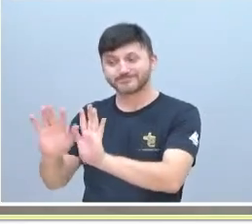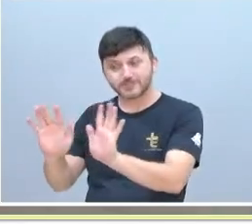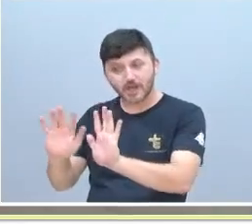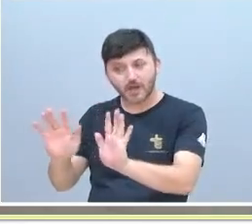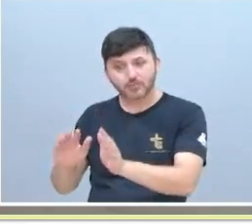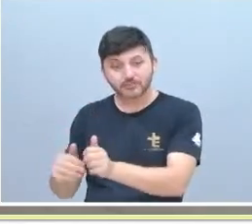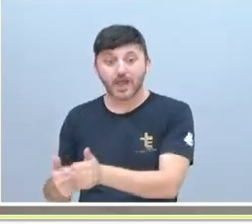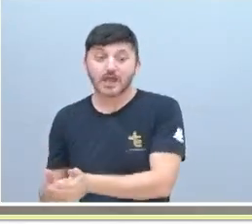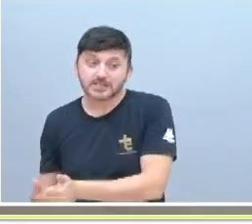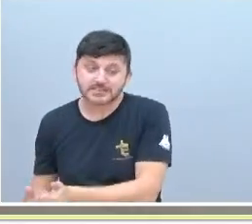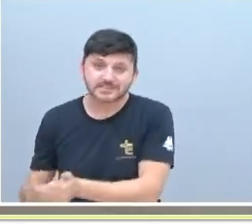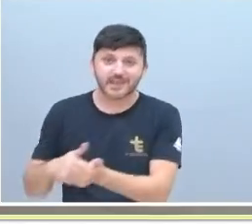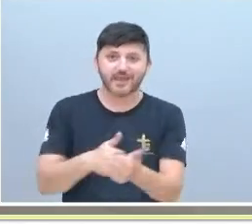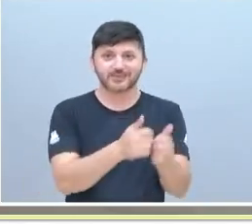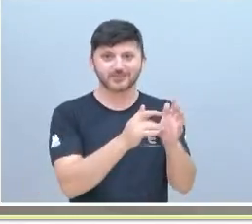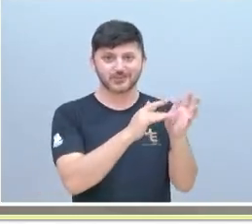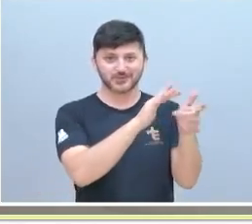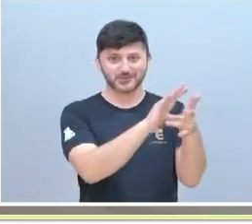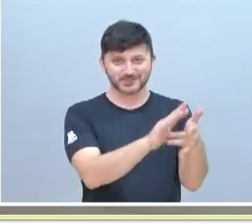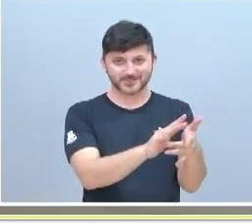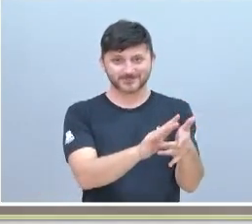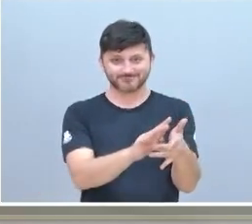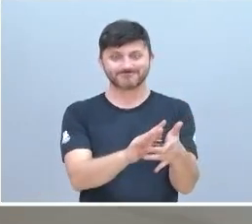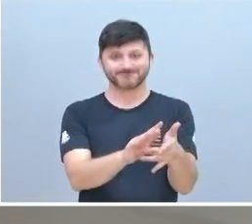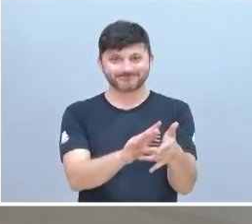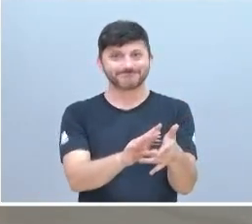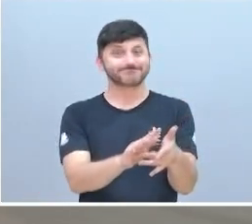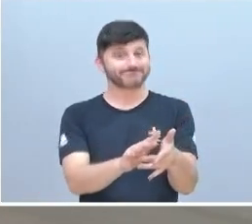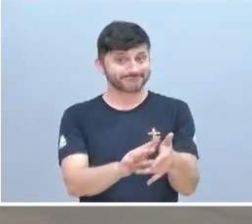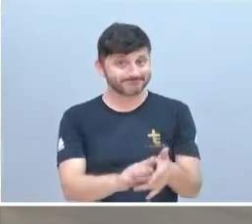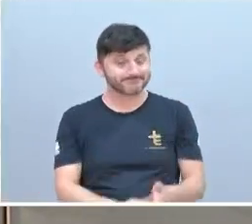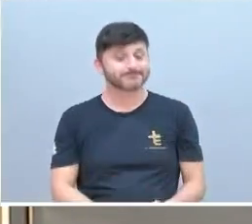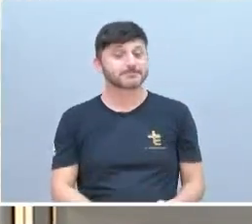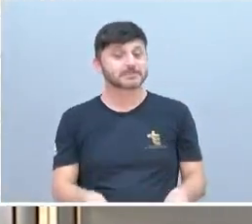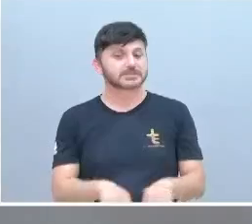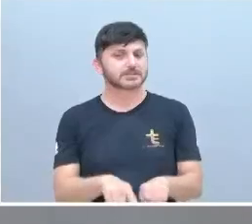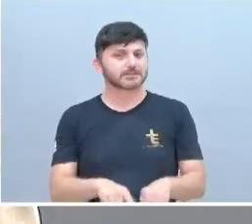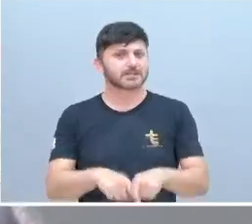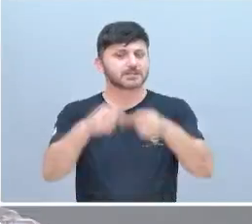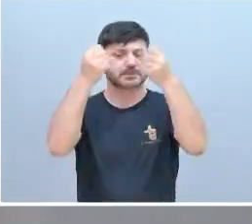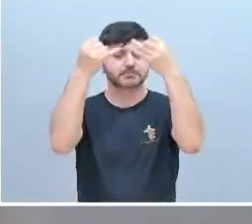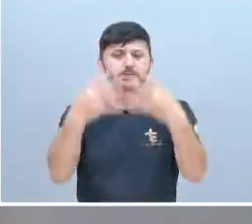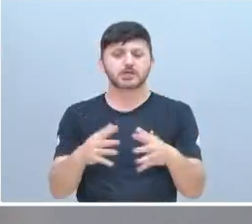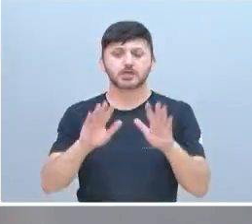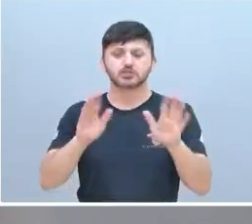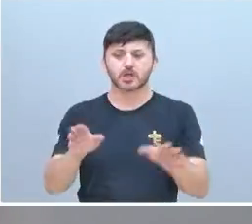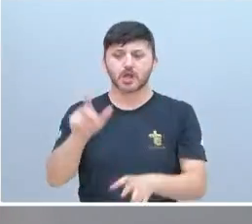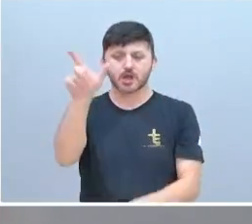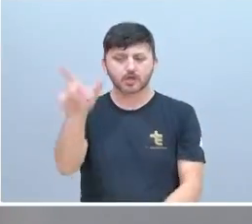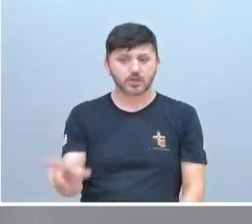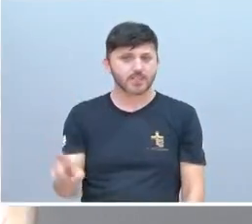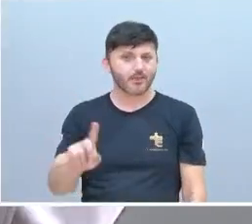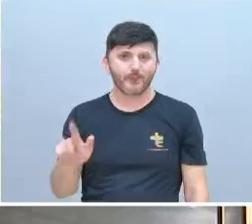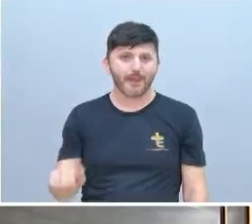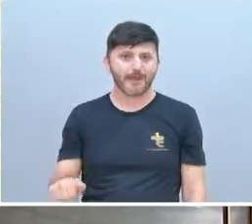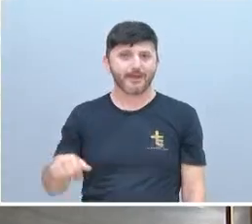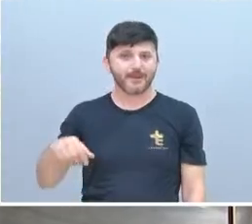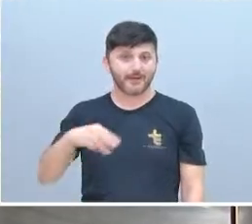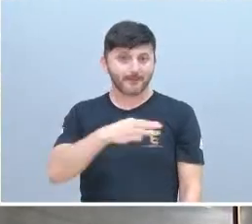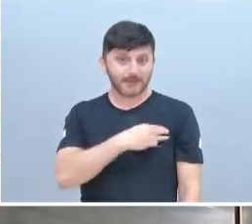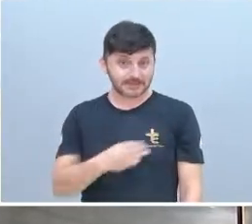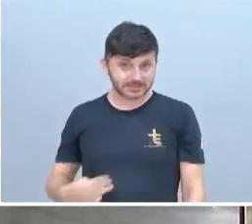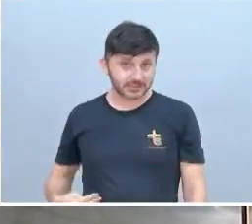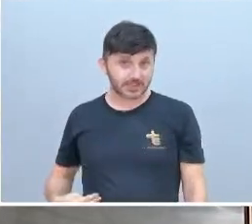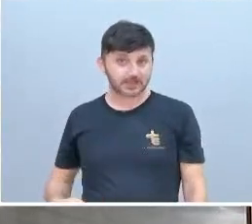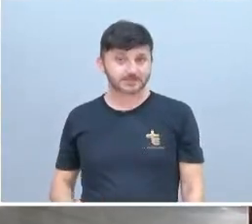aspecto é importante. Depois, esclarecido que João não era o Messias, Lucas coloca